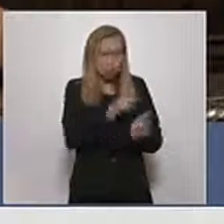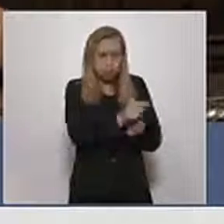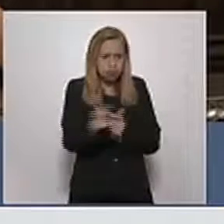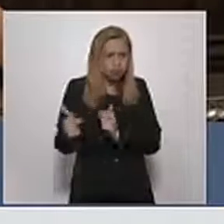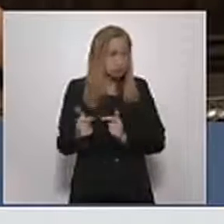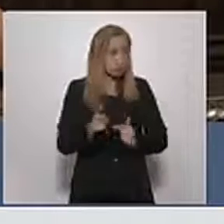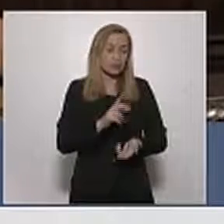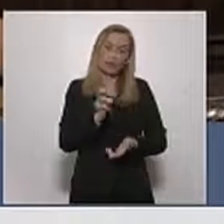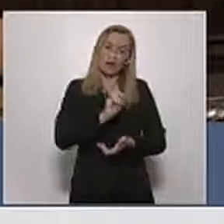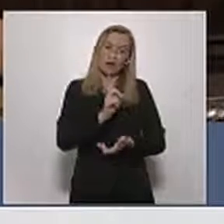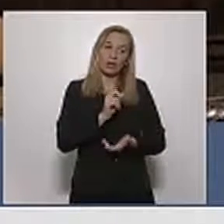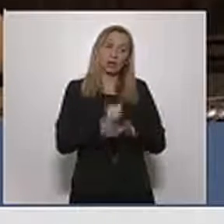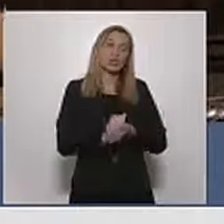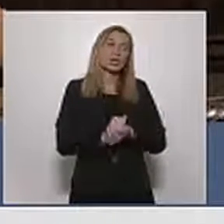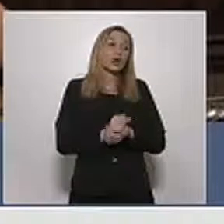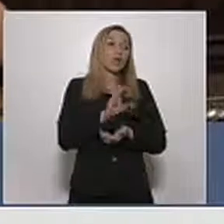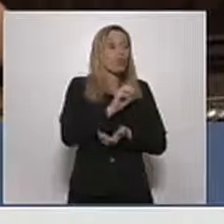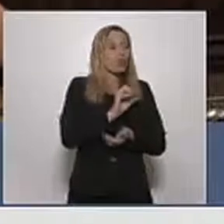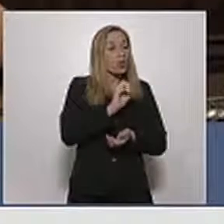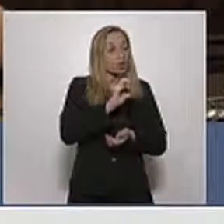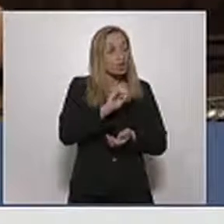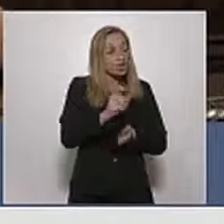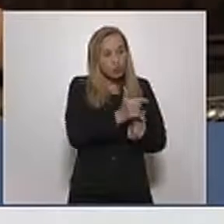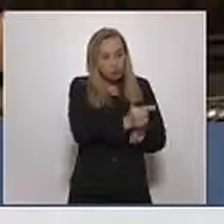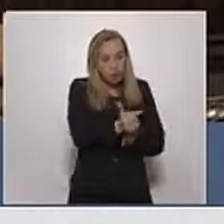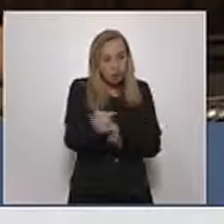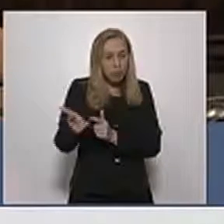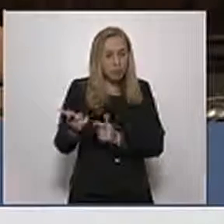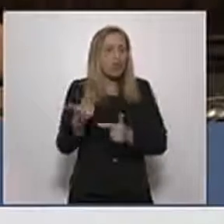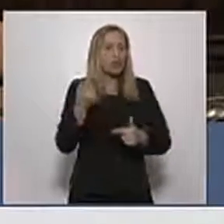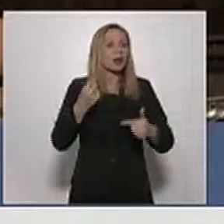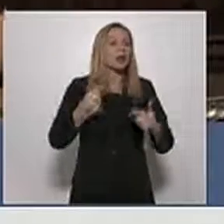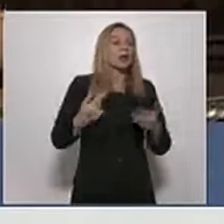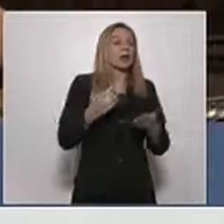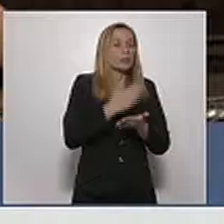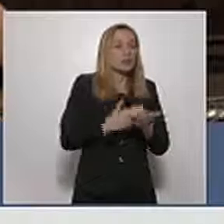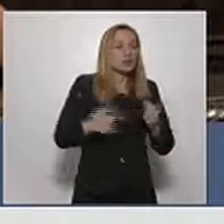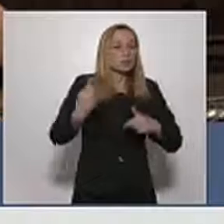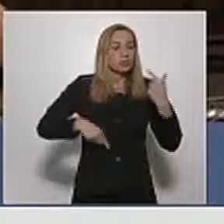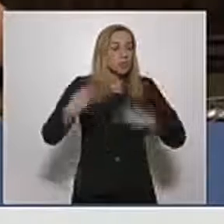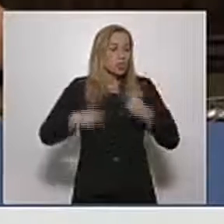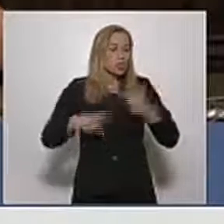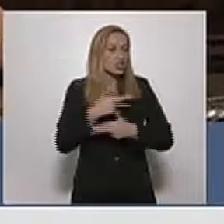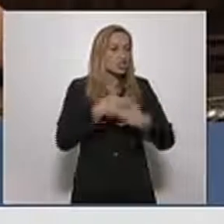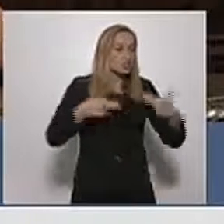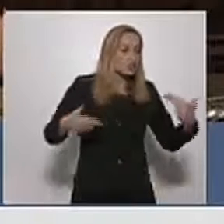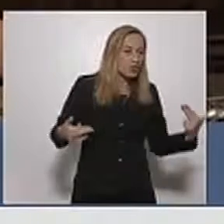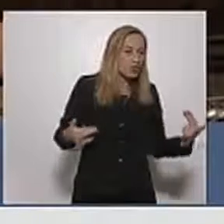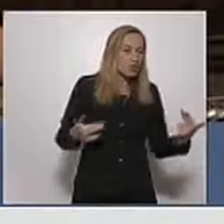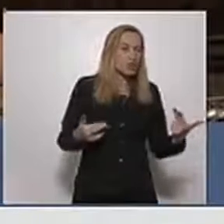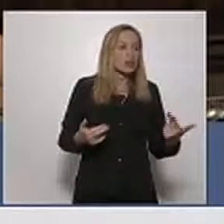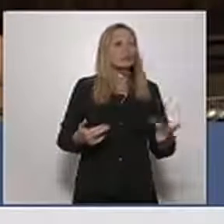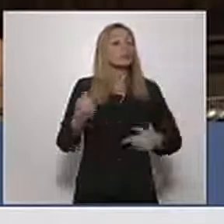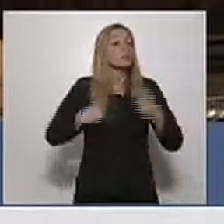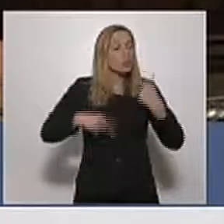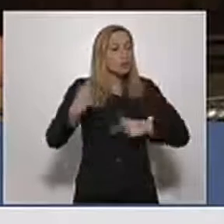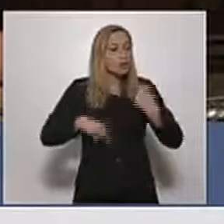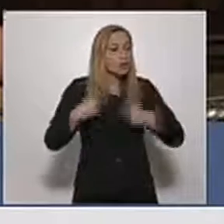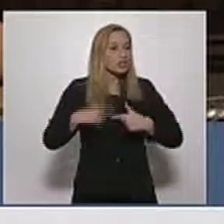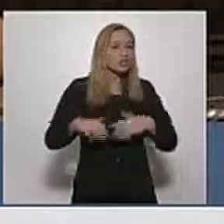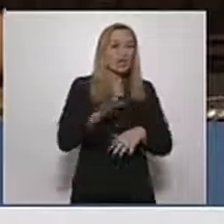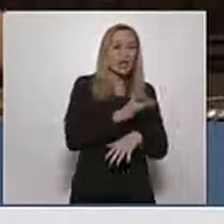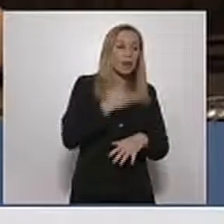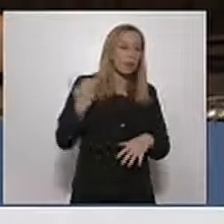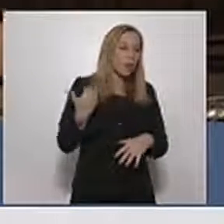esses 80 tiros são parte de uma política, de uma concepção de diversos políticos atualmente, de que a morte